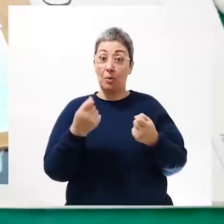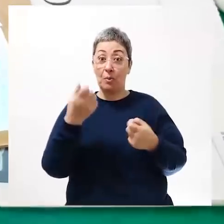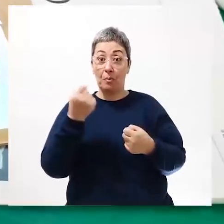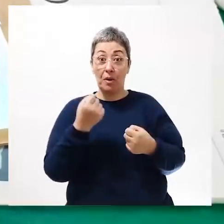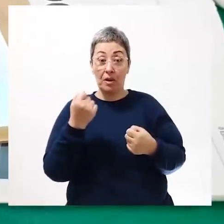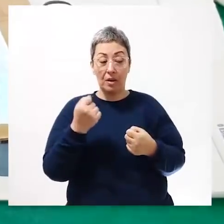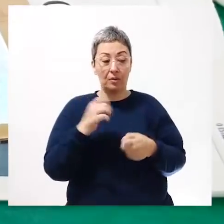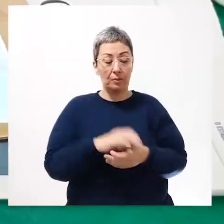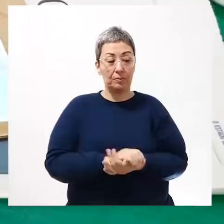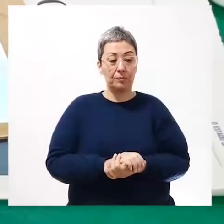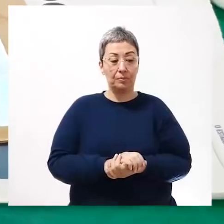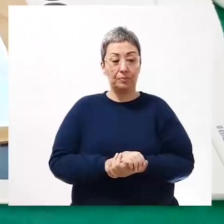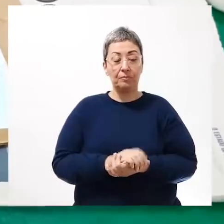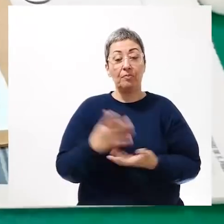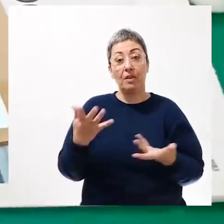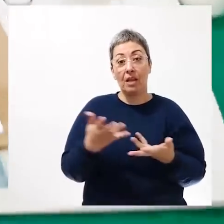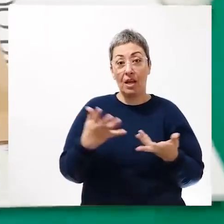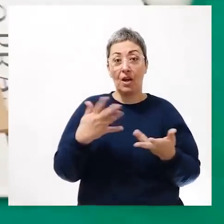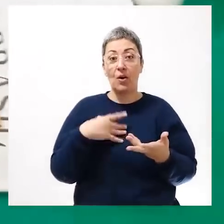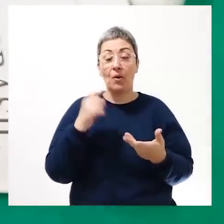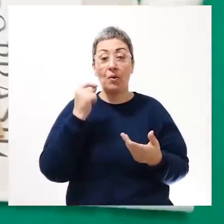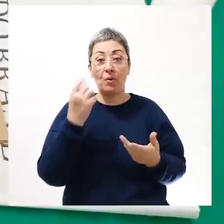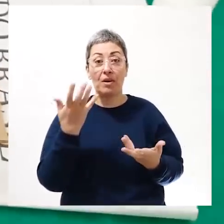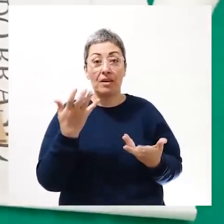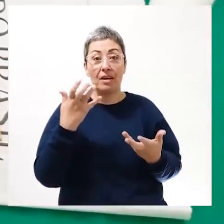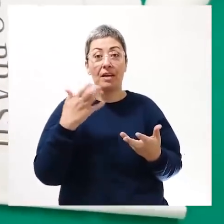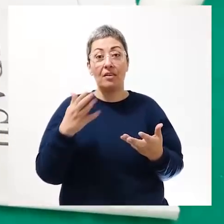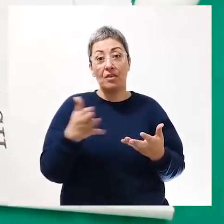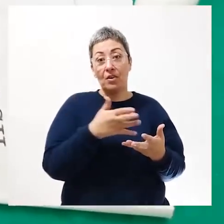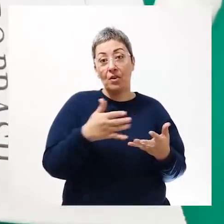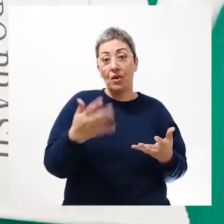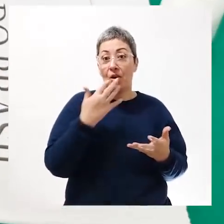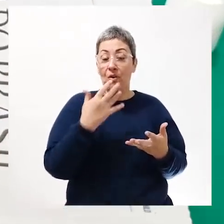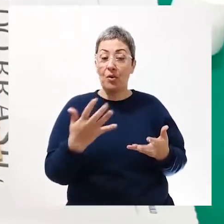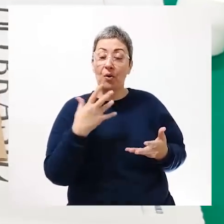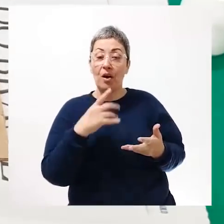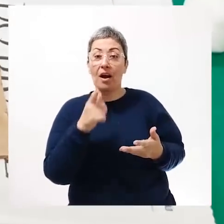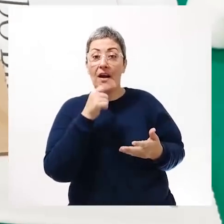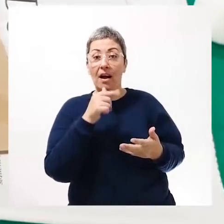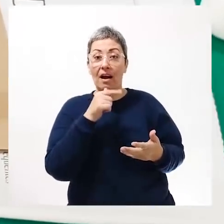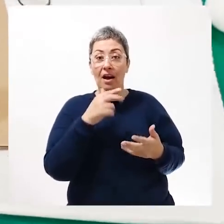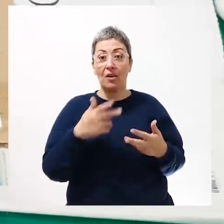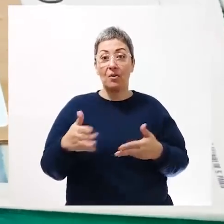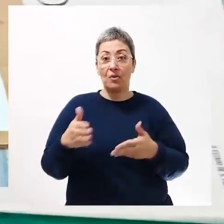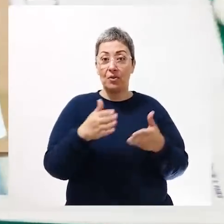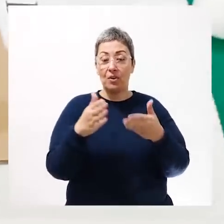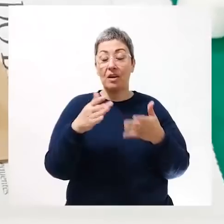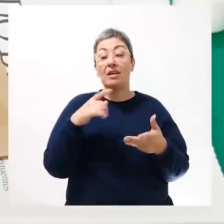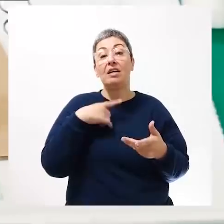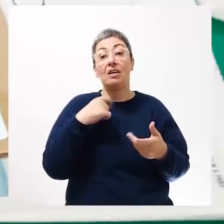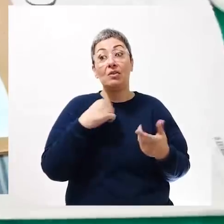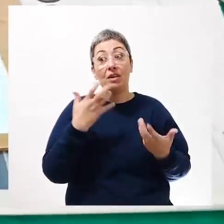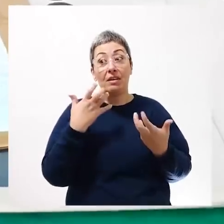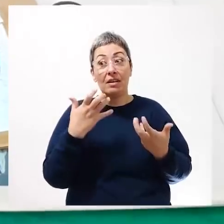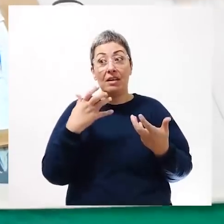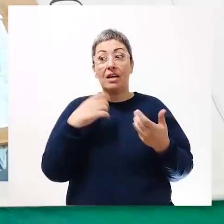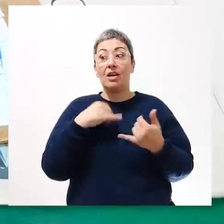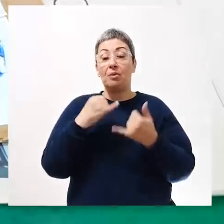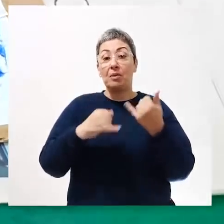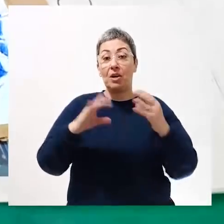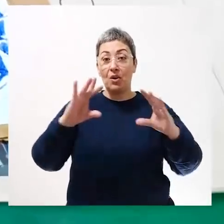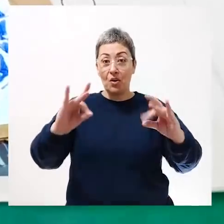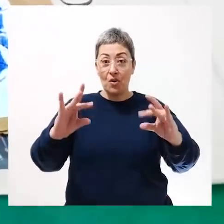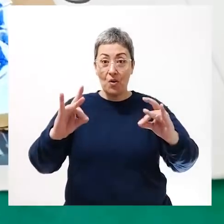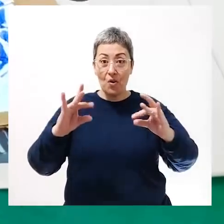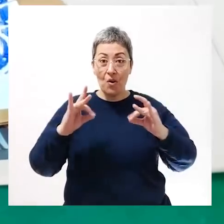de branco aqui. Que agora eu quero fazer nesse tom de água, né? Que a minha intenção aqui vai ser